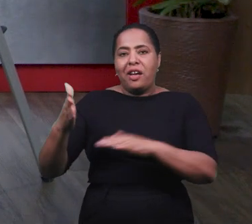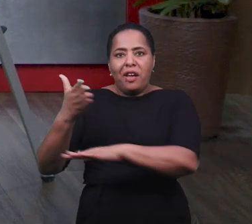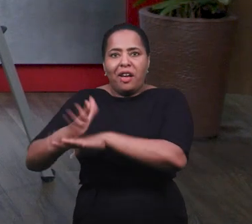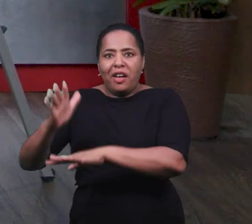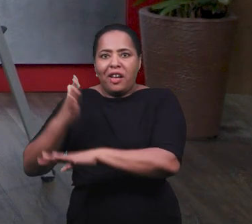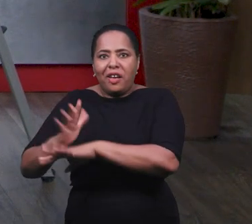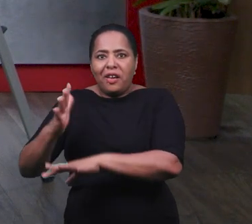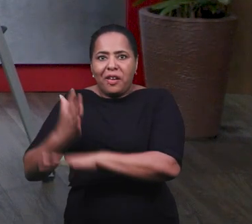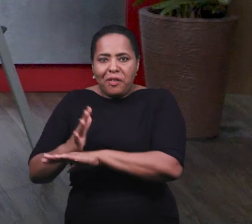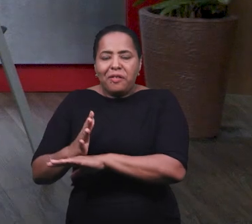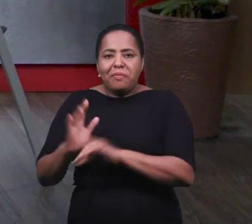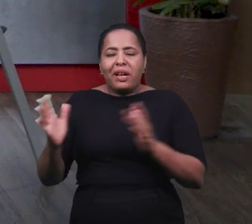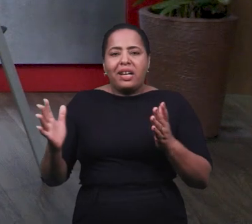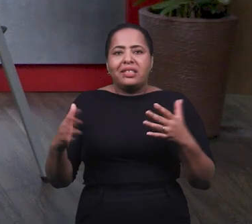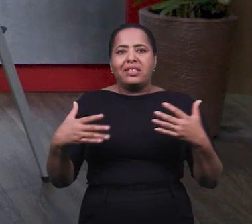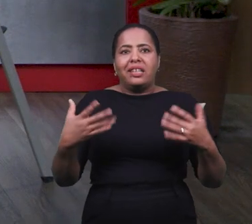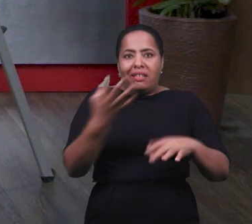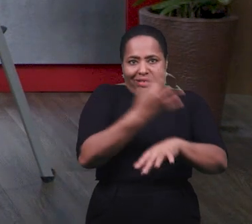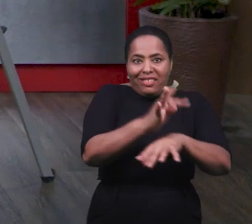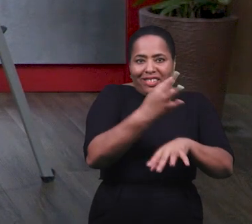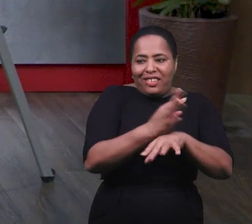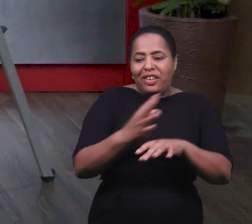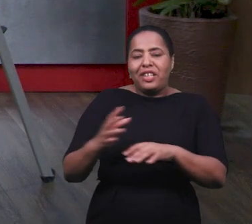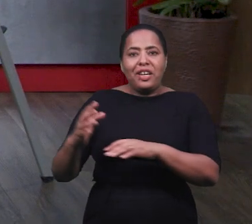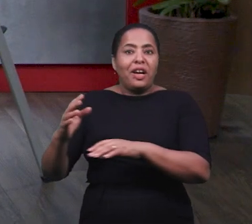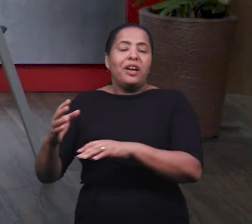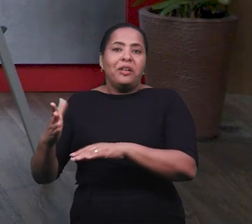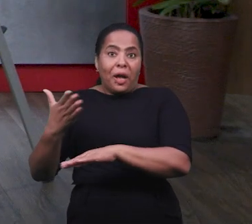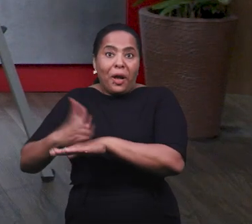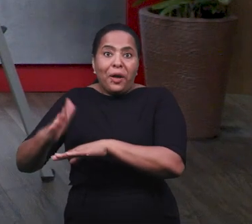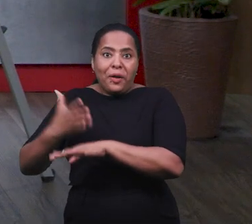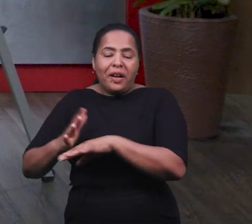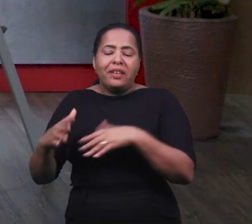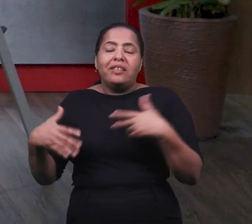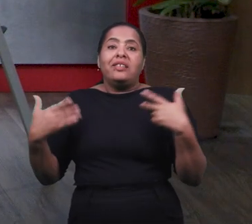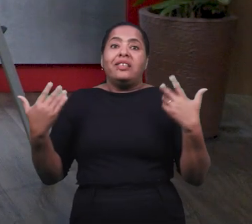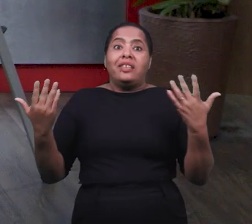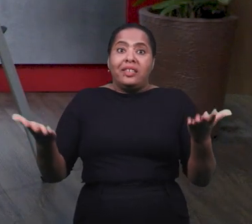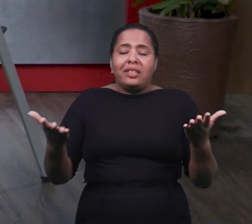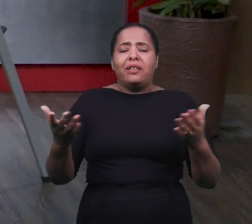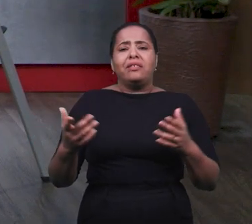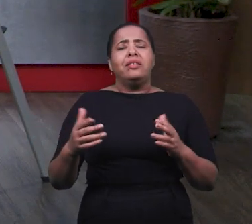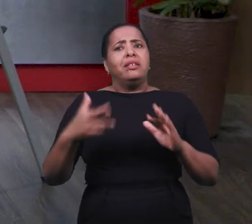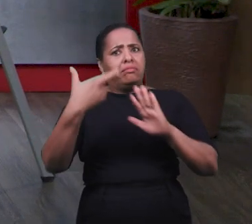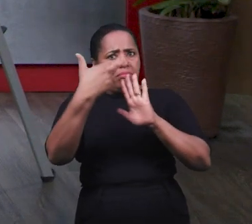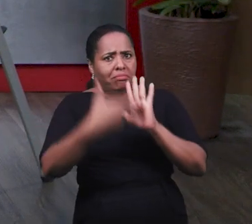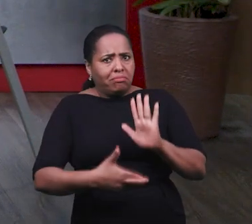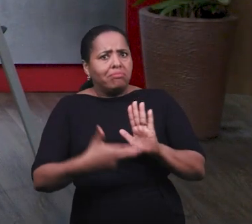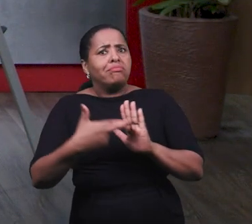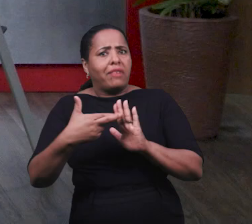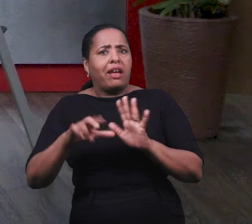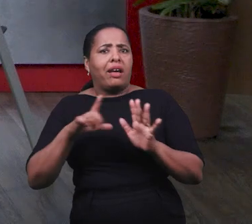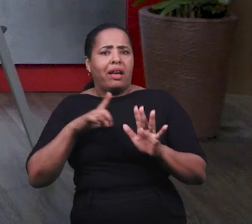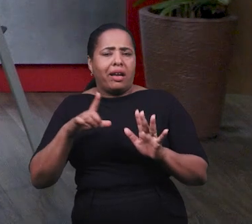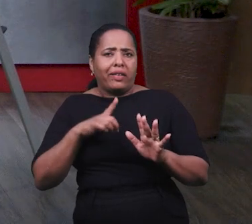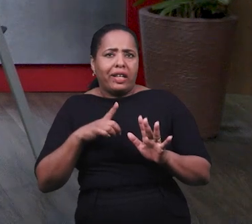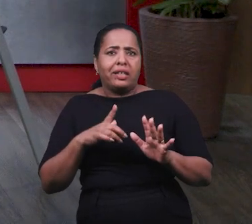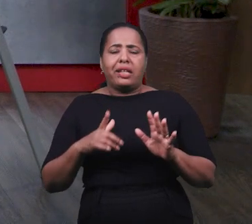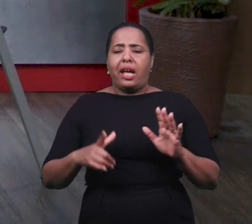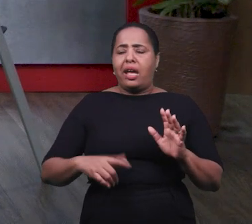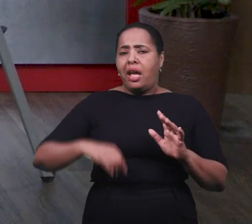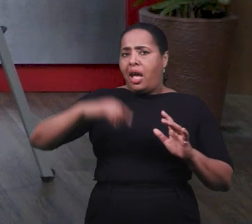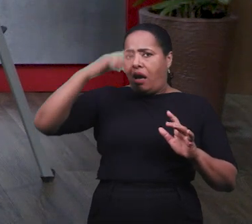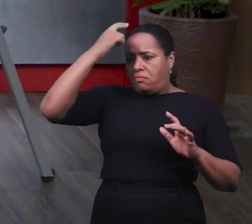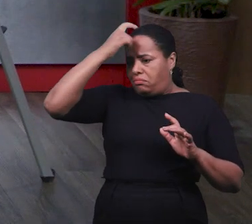que, geralmente, né? A gente não vai dizer que isso é regra, porque existem as exceções, tem a questão da personalidade de